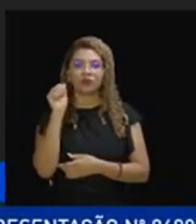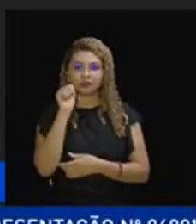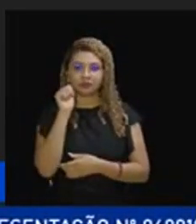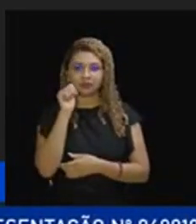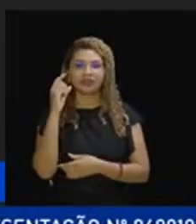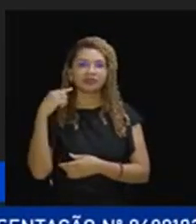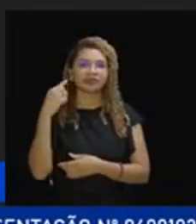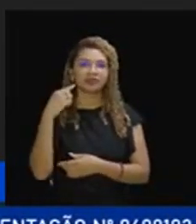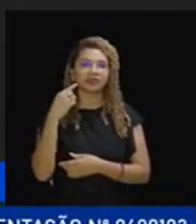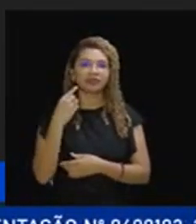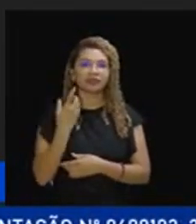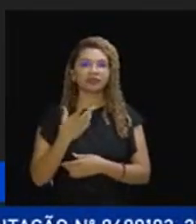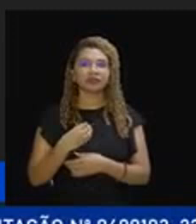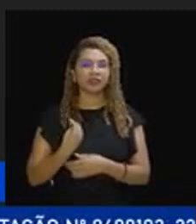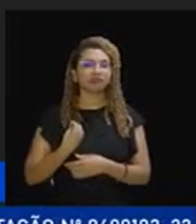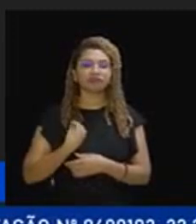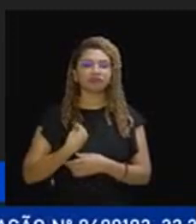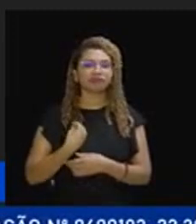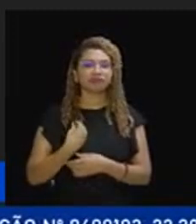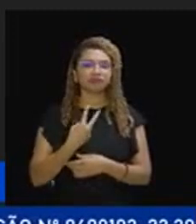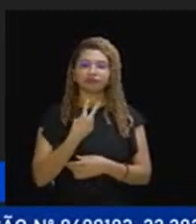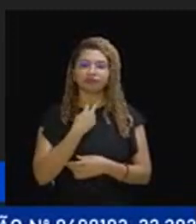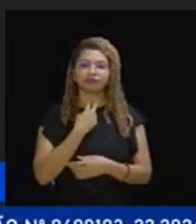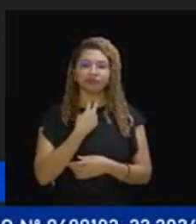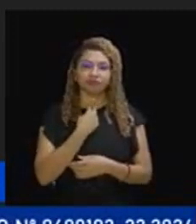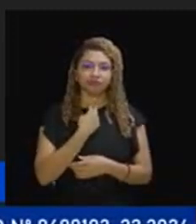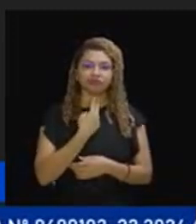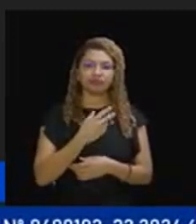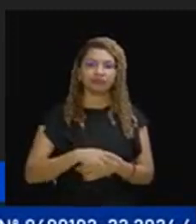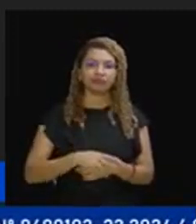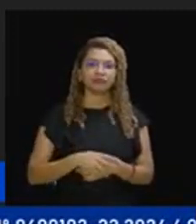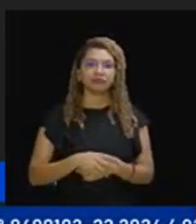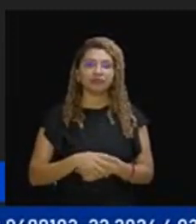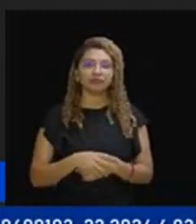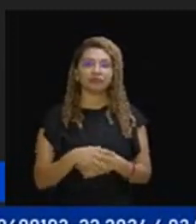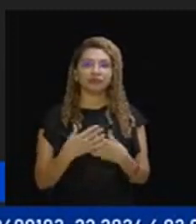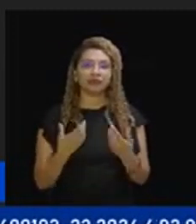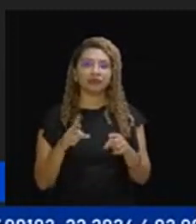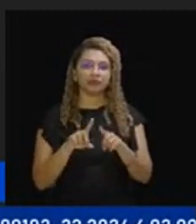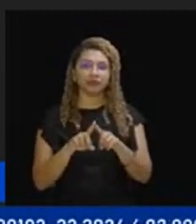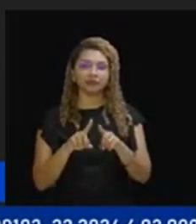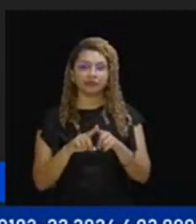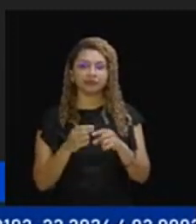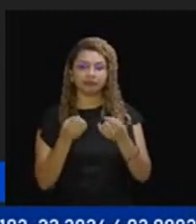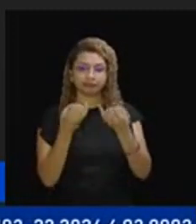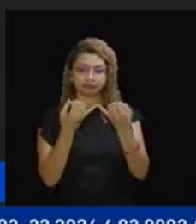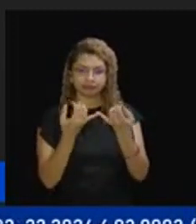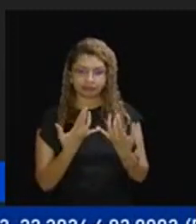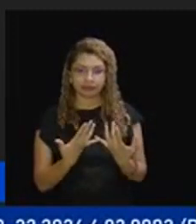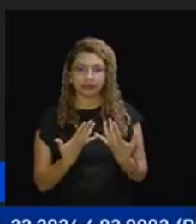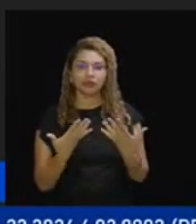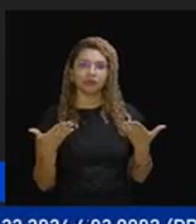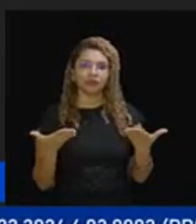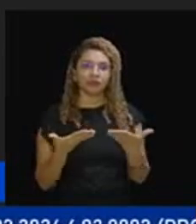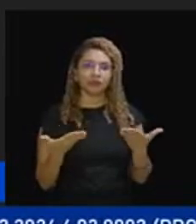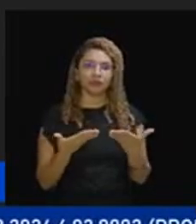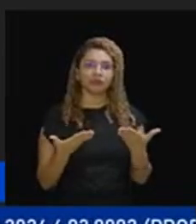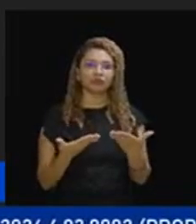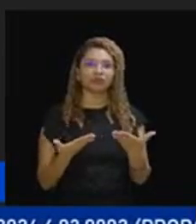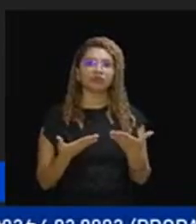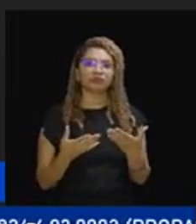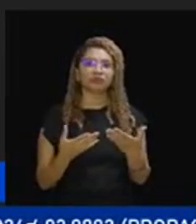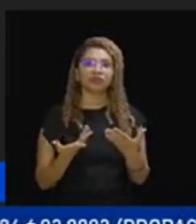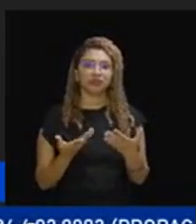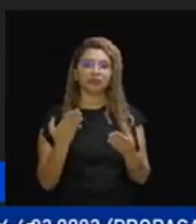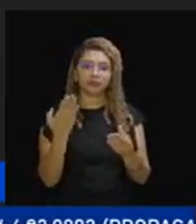pôde comparecer. Usa leve maquiagem, nós também vimos que foi colocado em mesa hoje outro processo